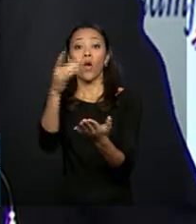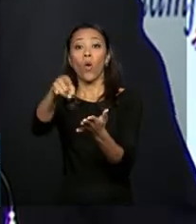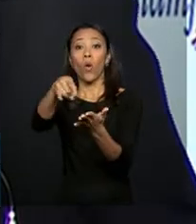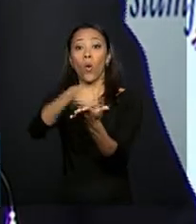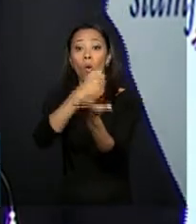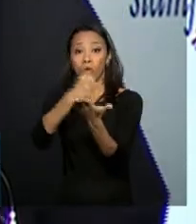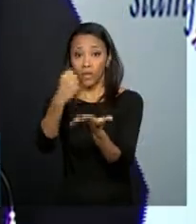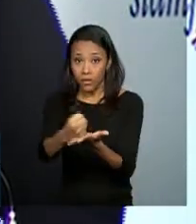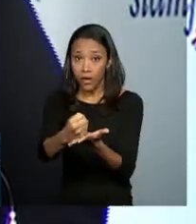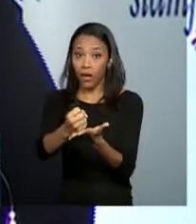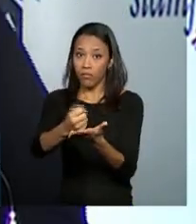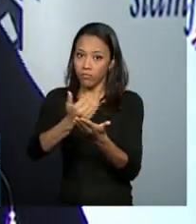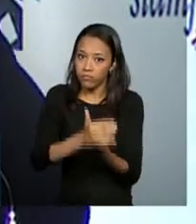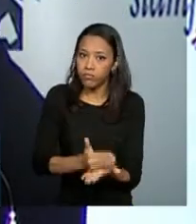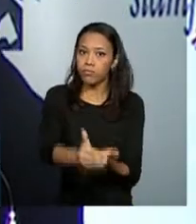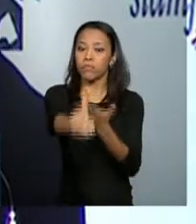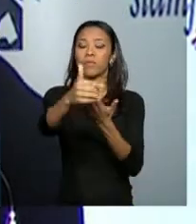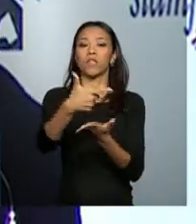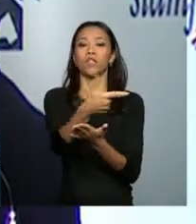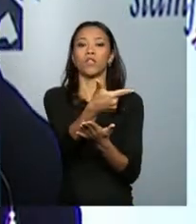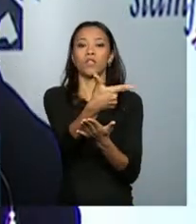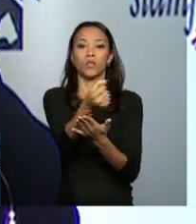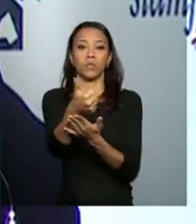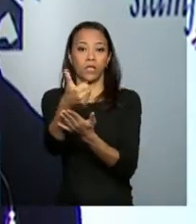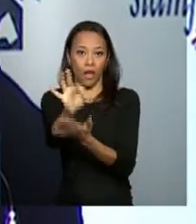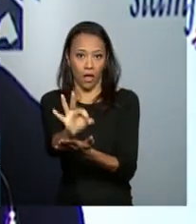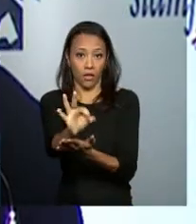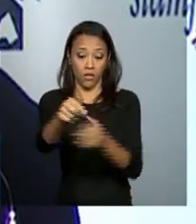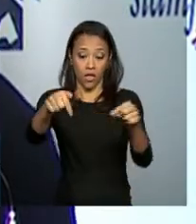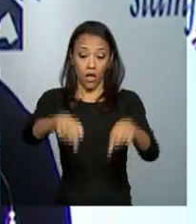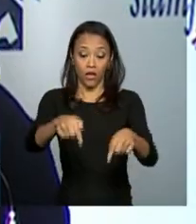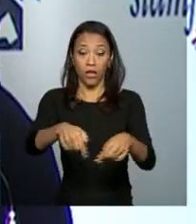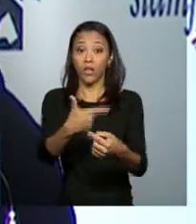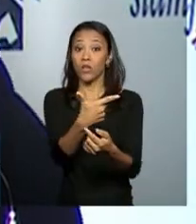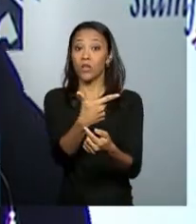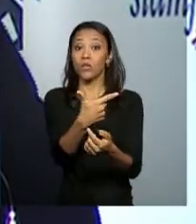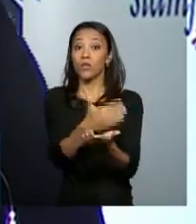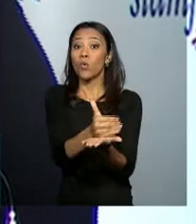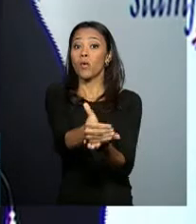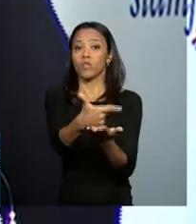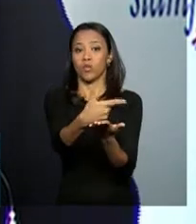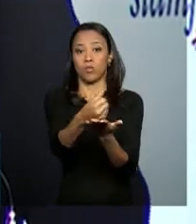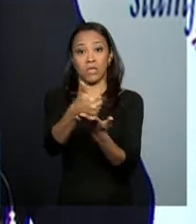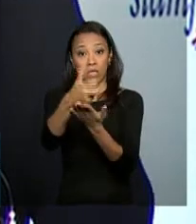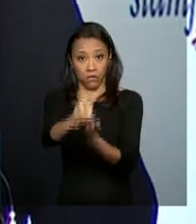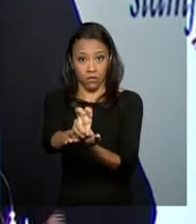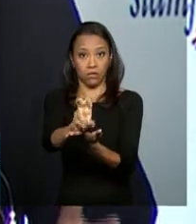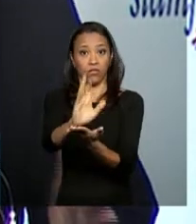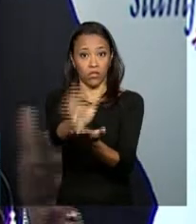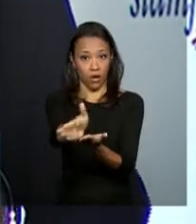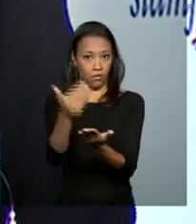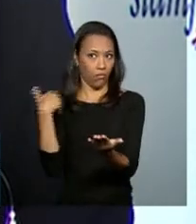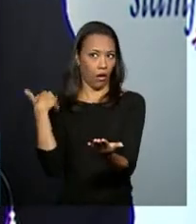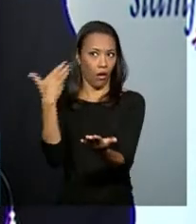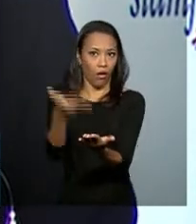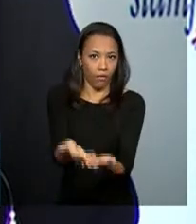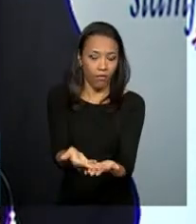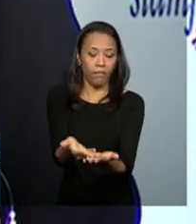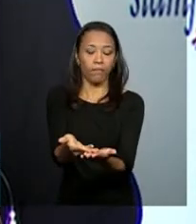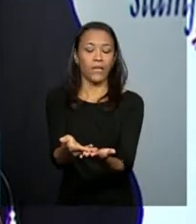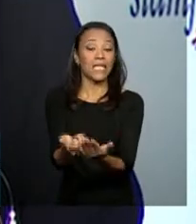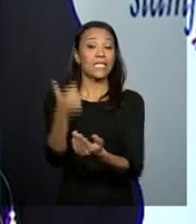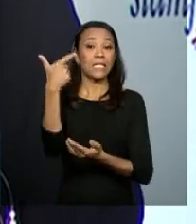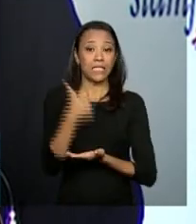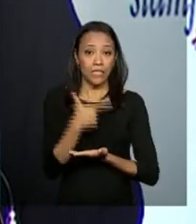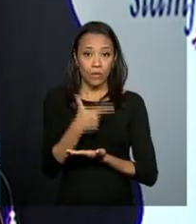2010. Nós estamos no início de 2015. Nós, na segunda